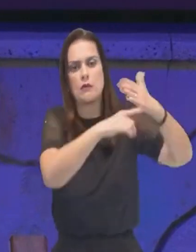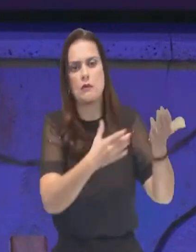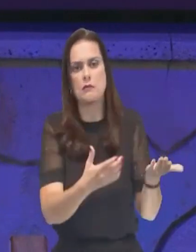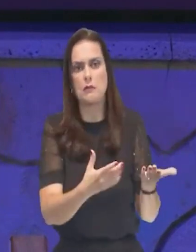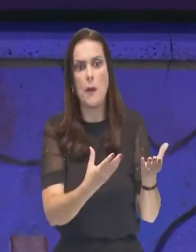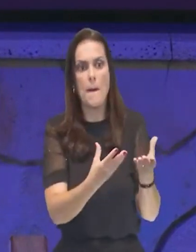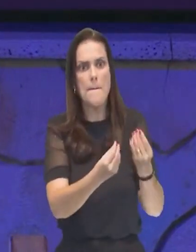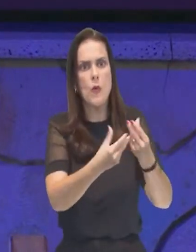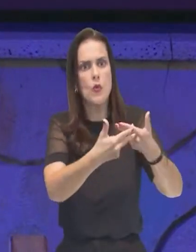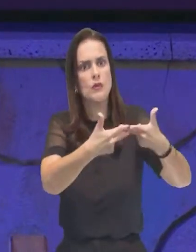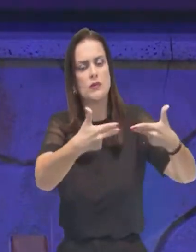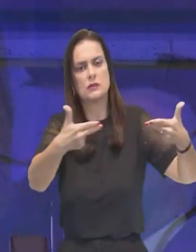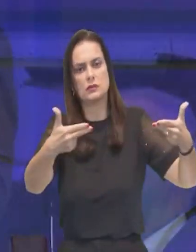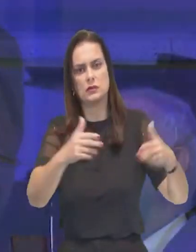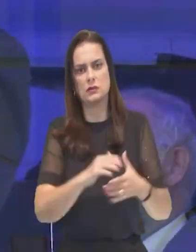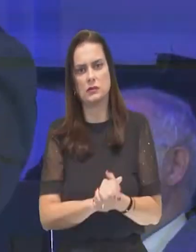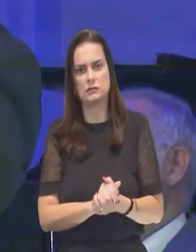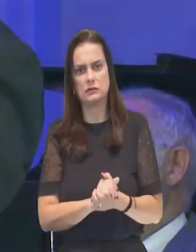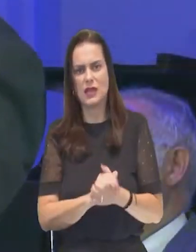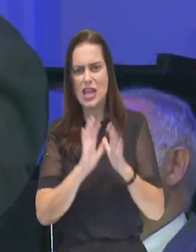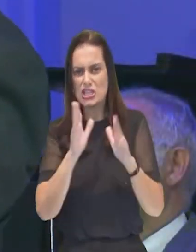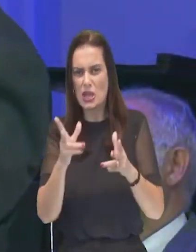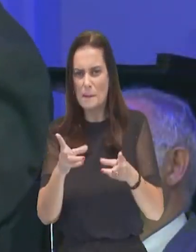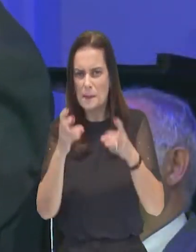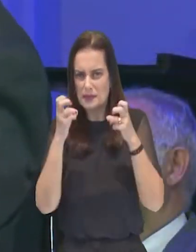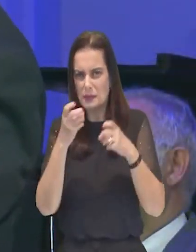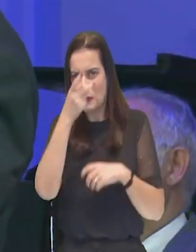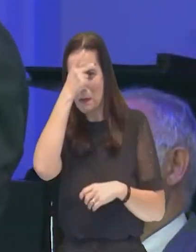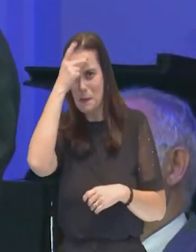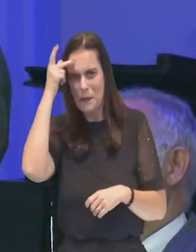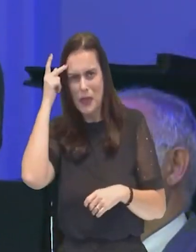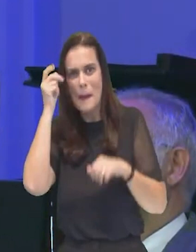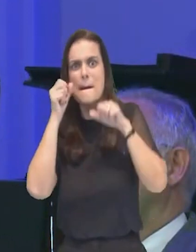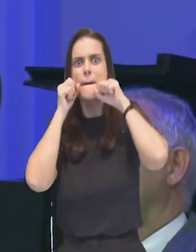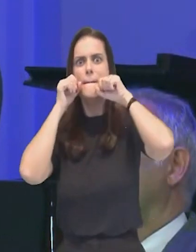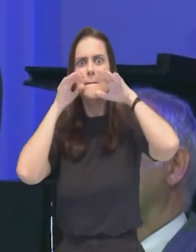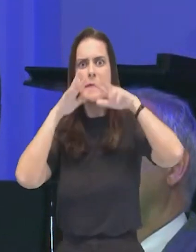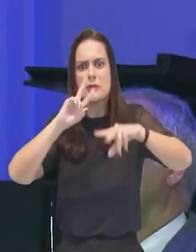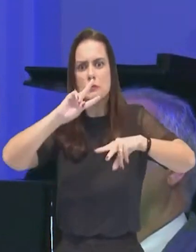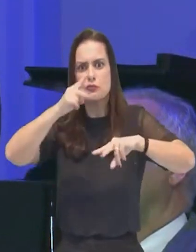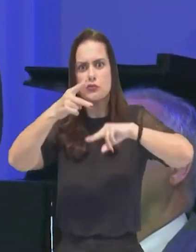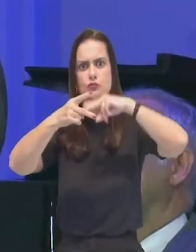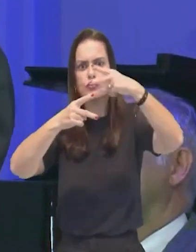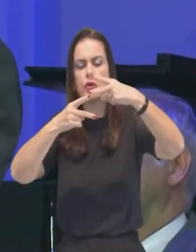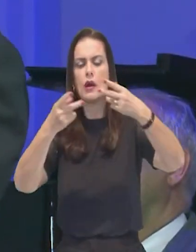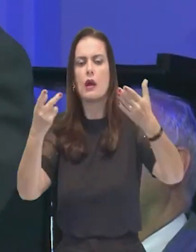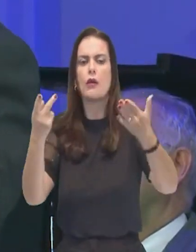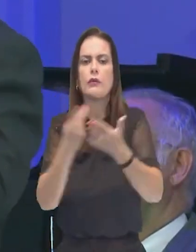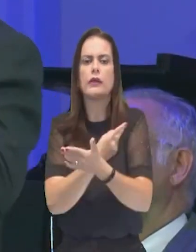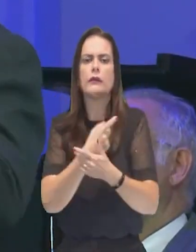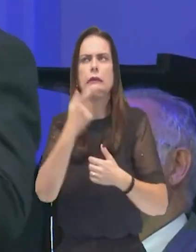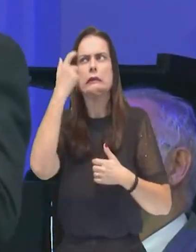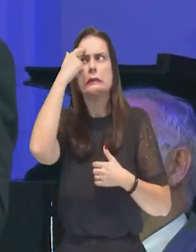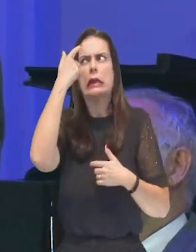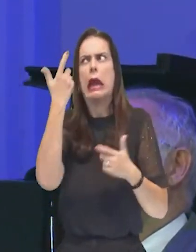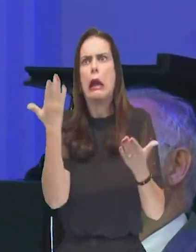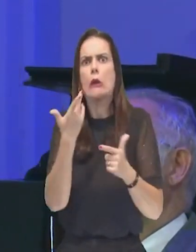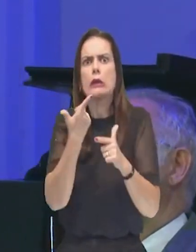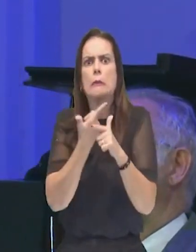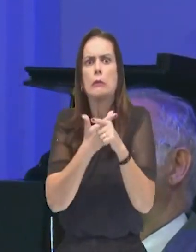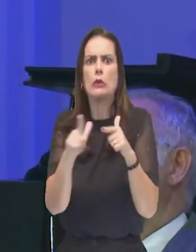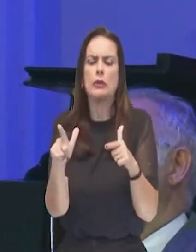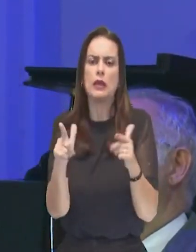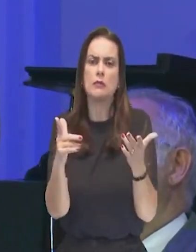muito. Já perceberam pessoas que as bênçãos de Deus se tornam um problema? Pois para este homem se